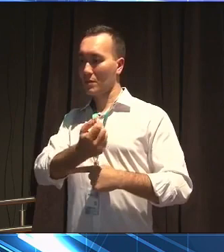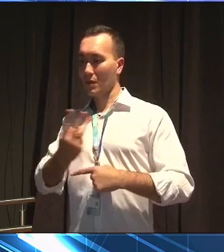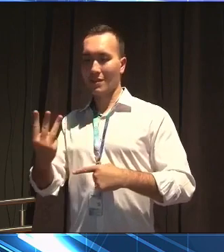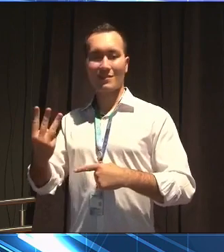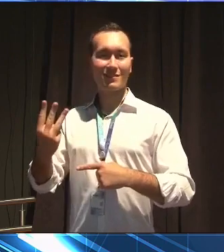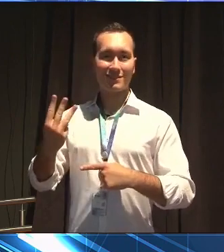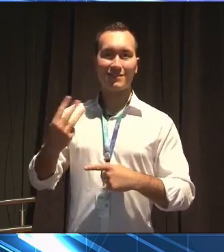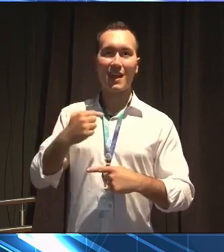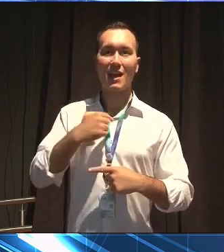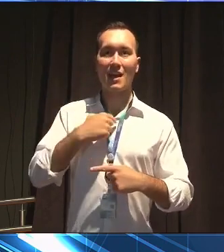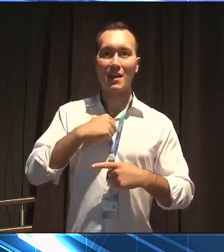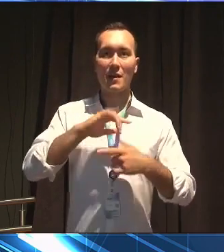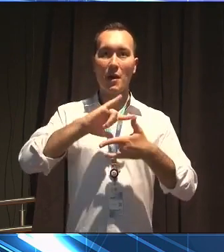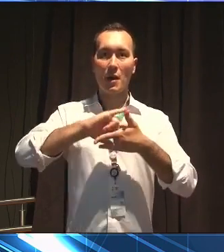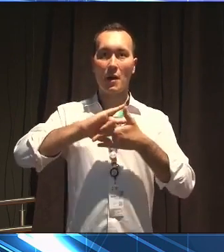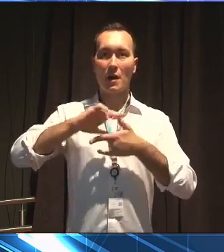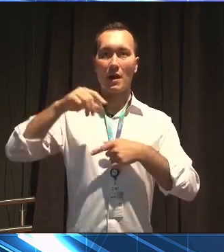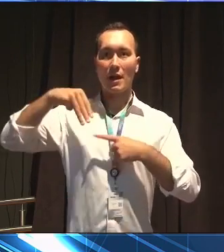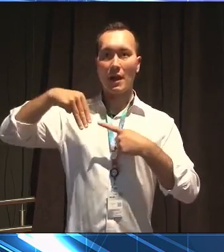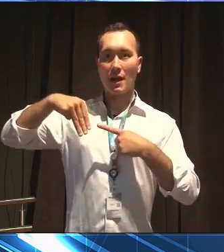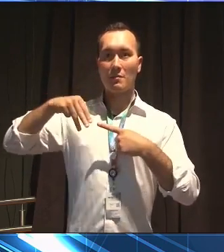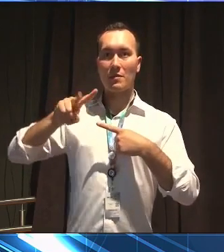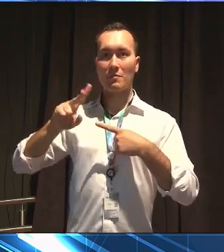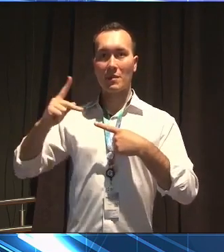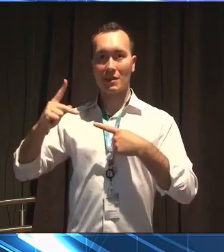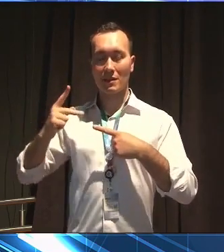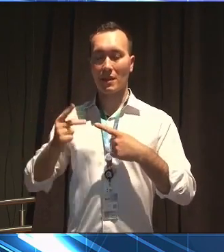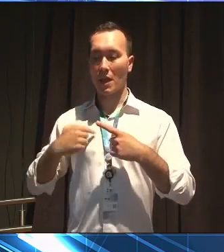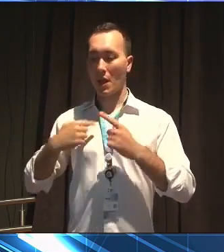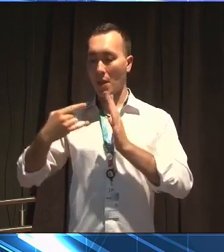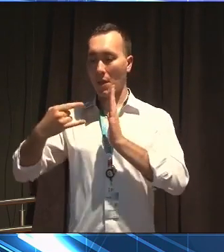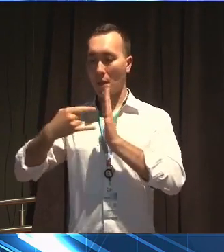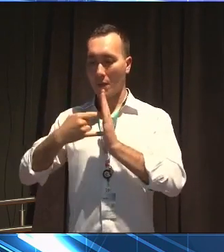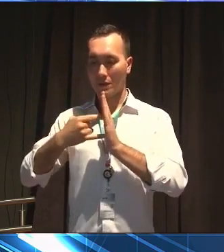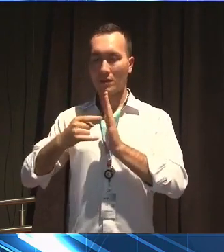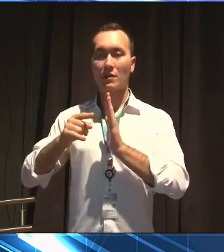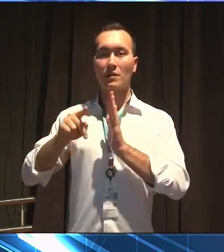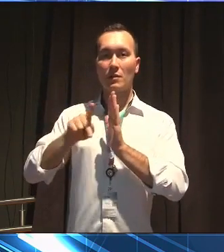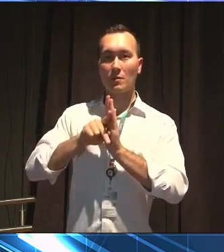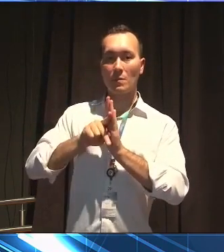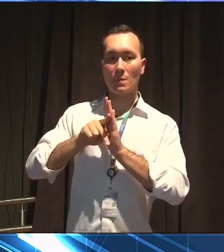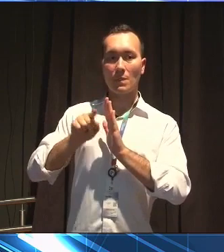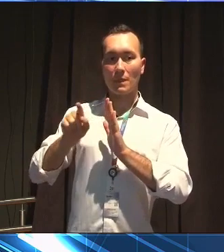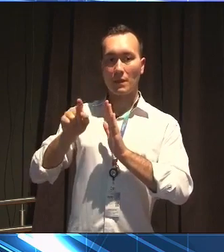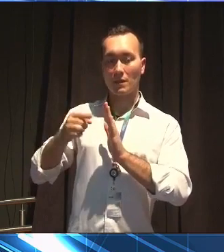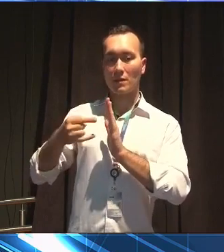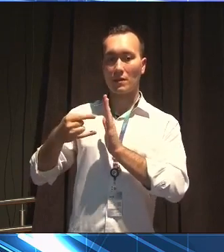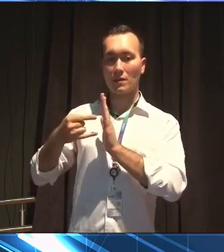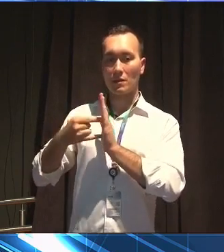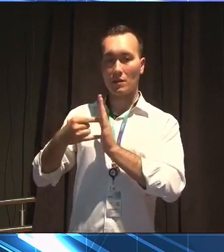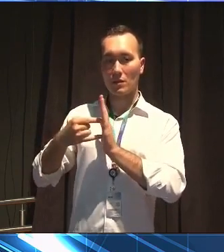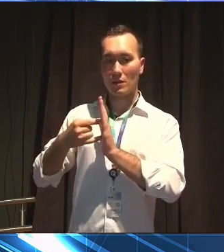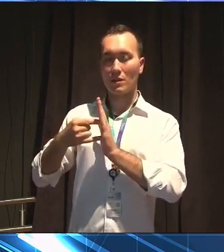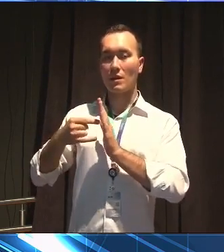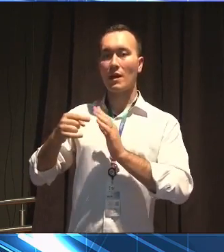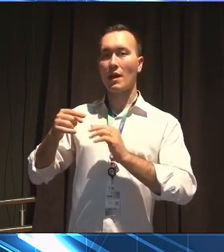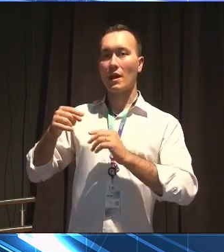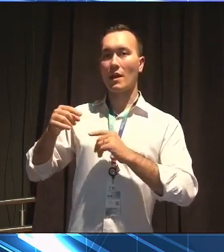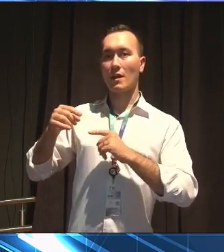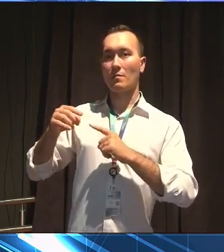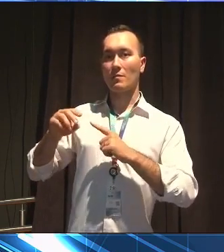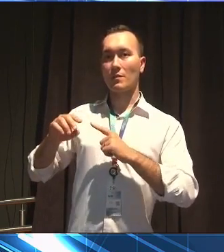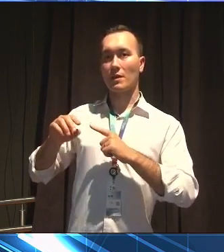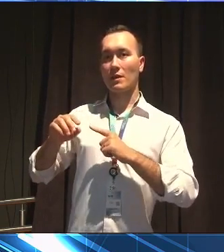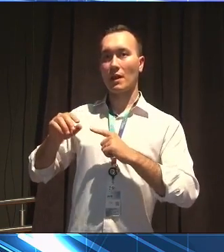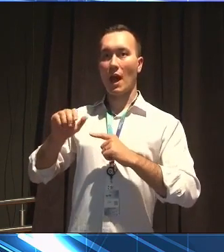sou Microsoft MVP. Atualmente eu trabalho como desenvolvedor na desenvolvedora IO, sou arquiteto de software lá.